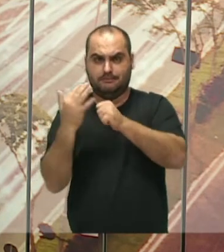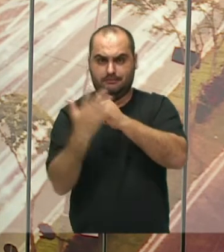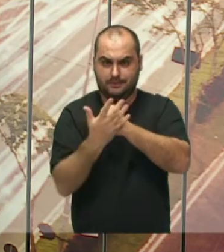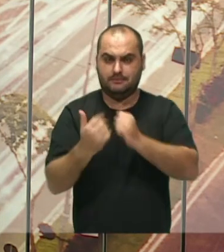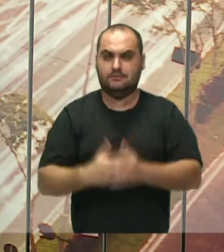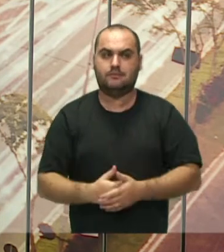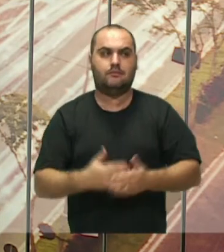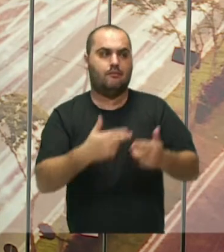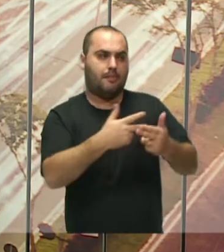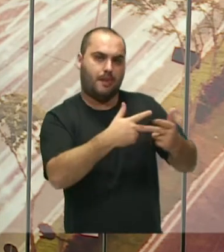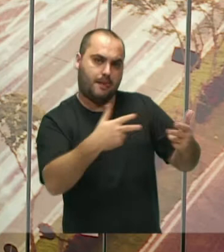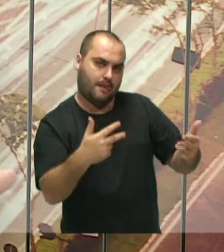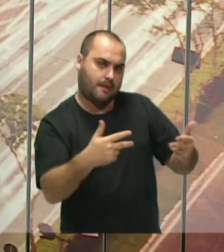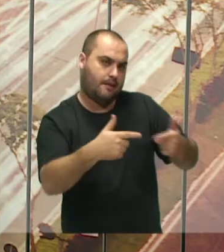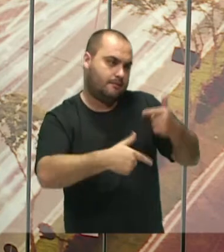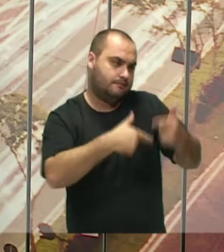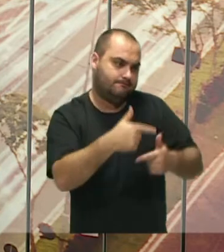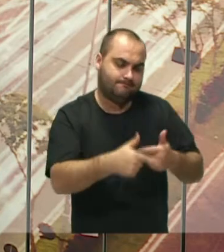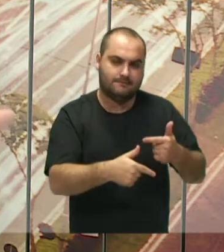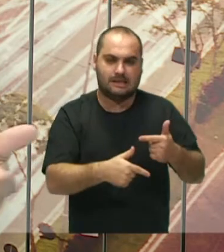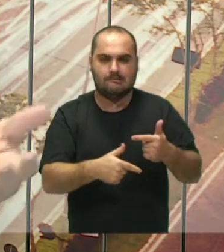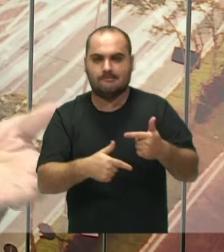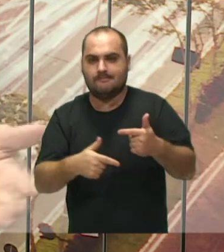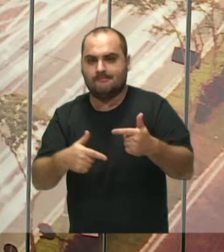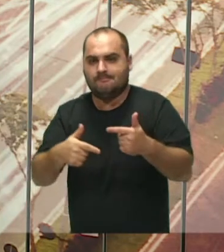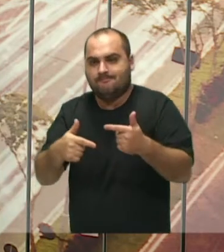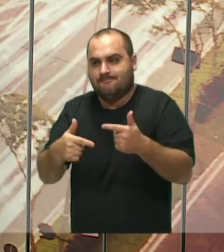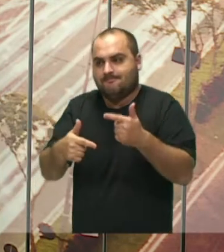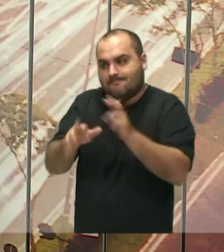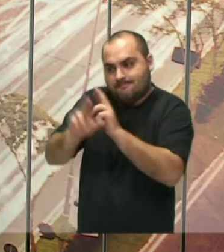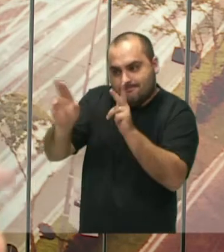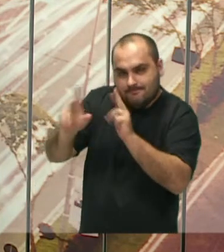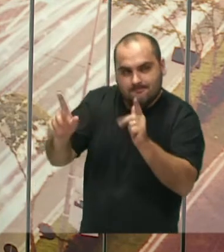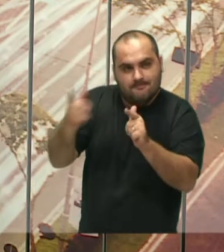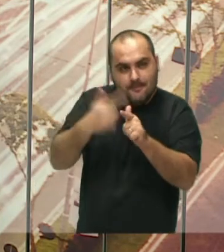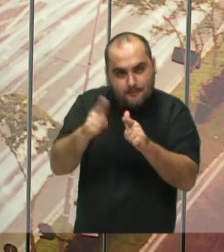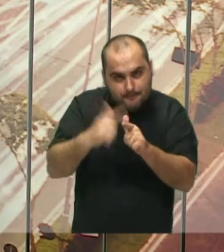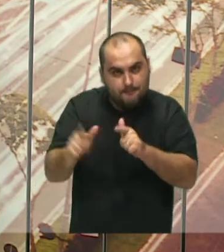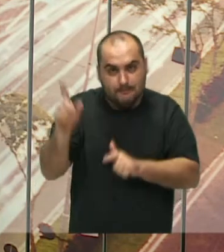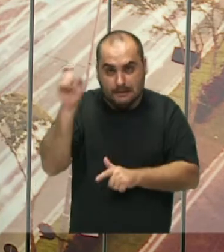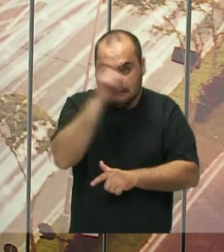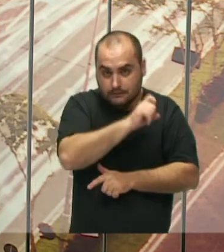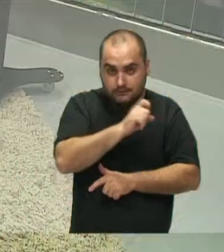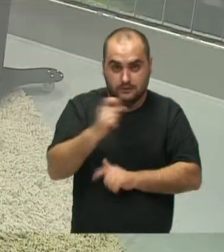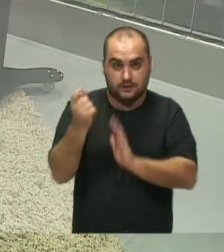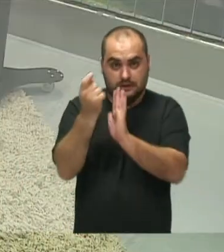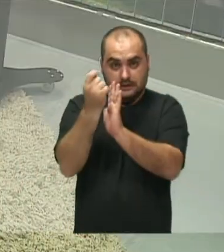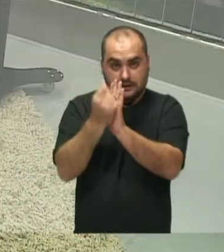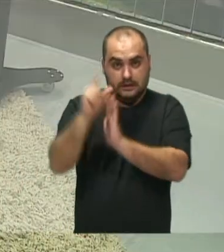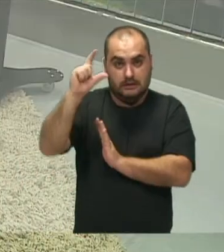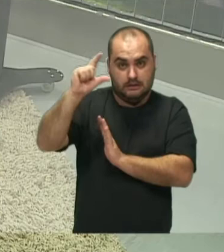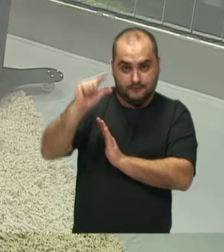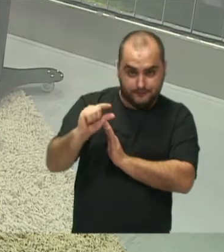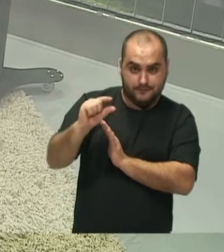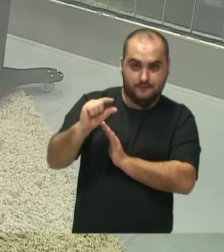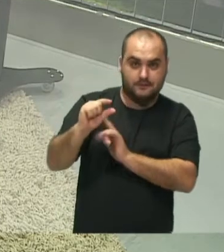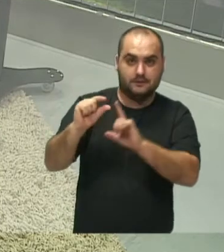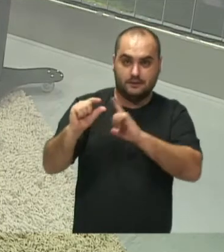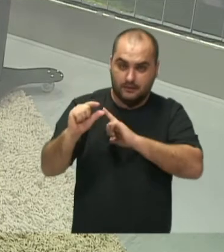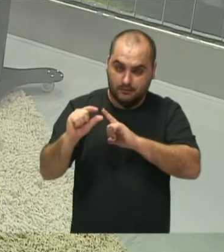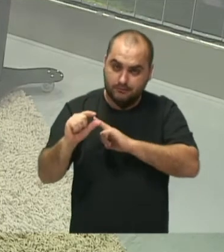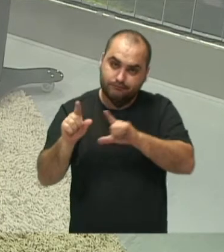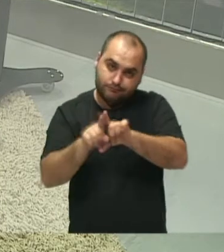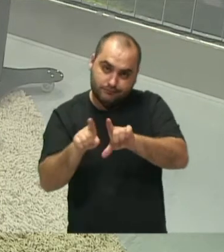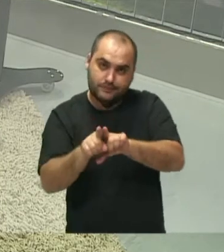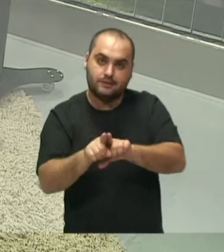vários setores enfrentaram alguns problemas dificuldades a economia né também geração de